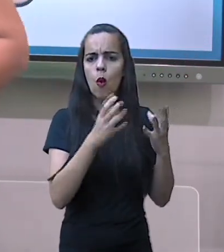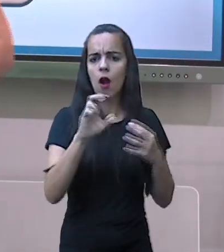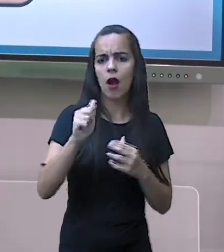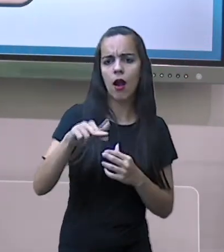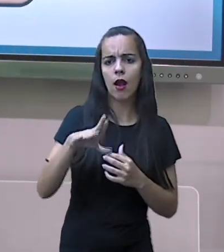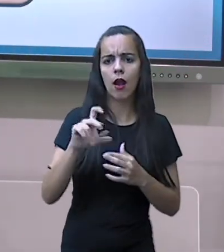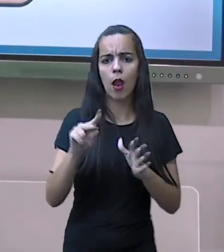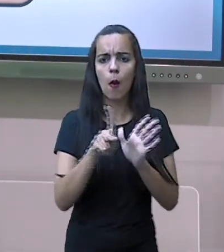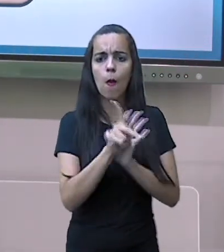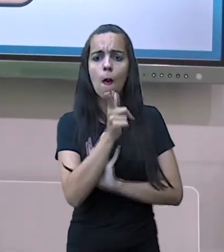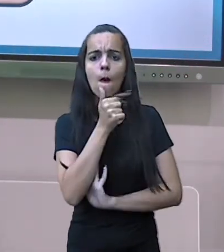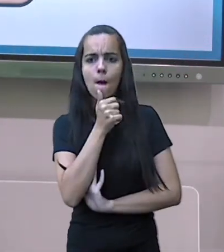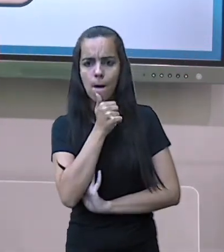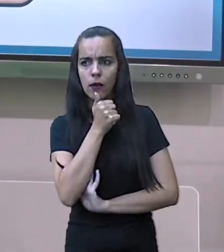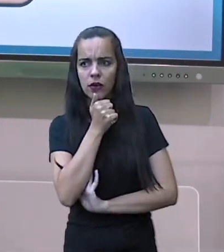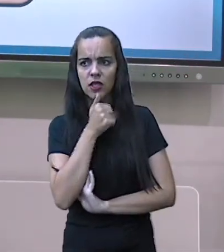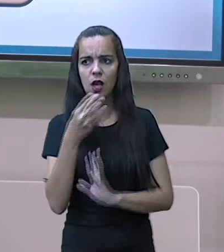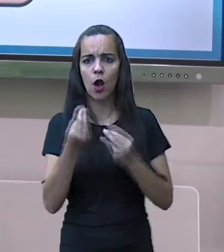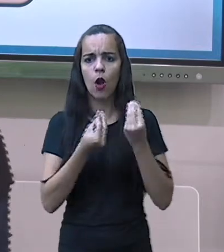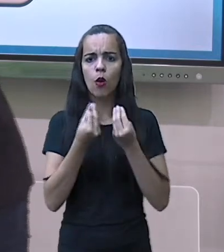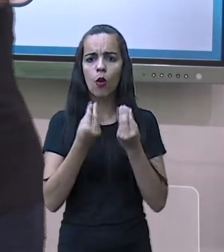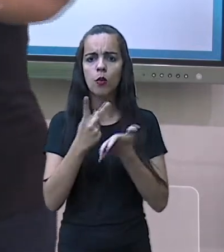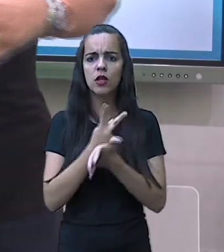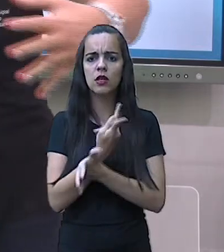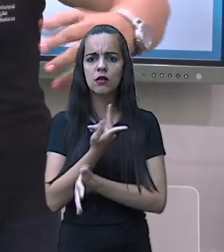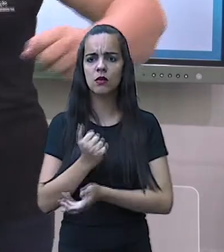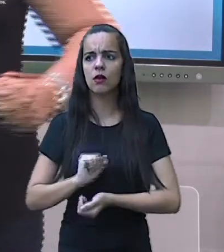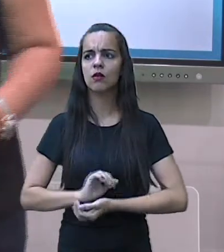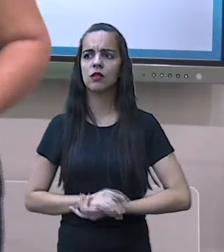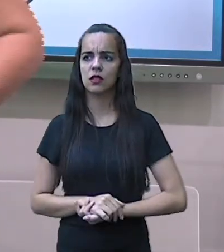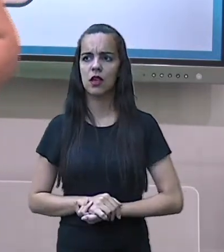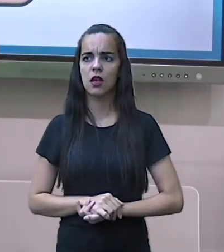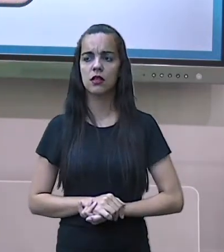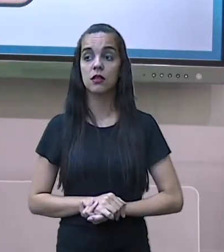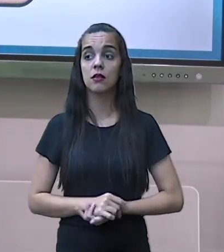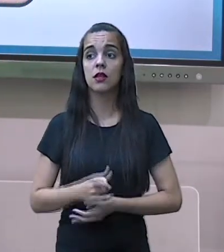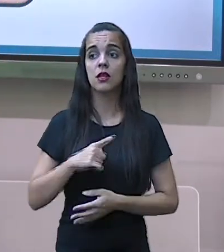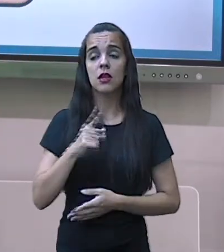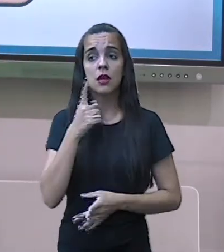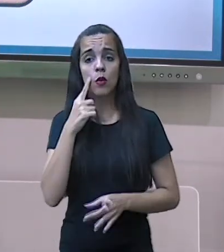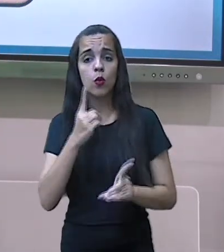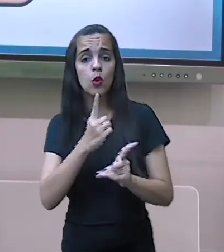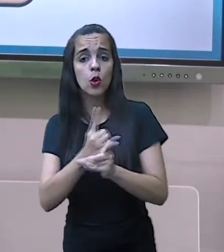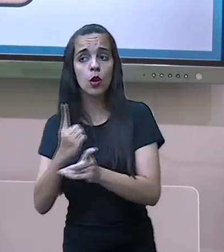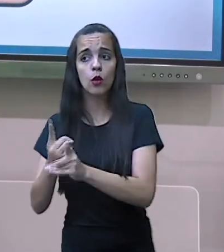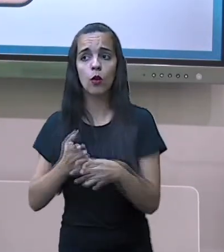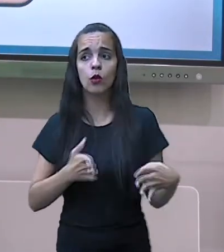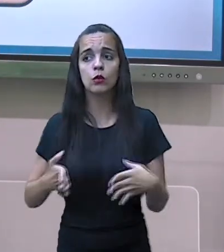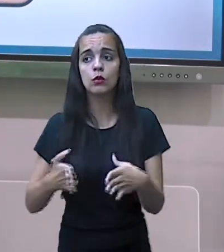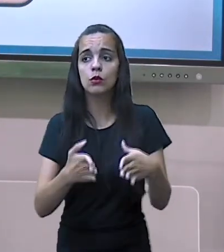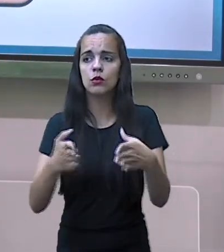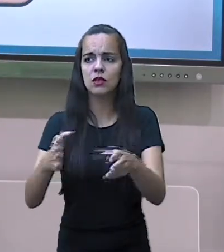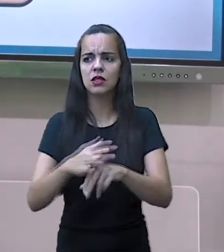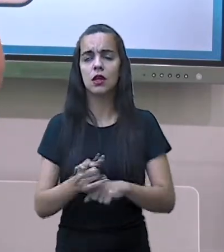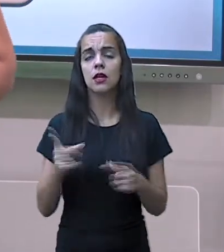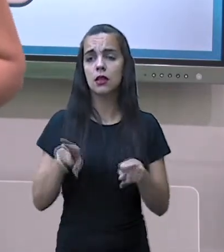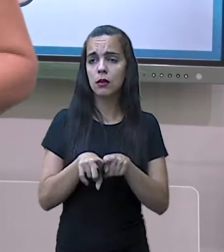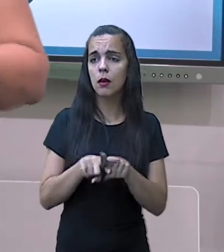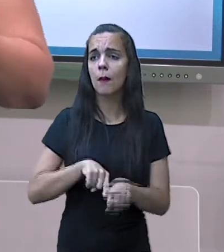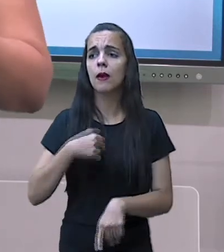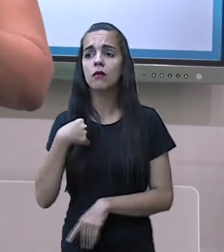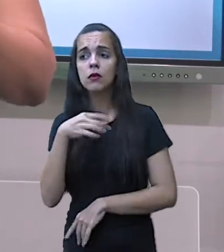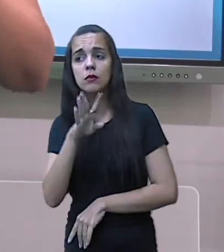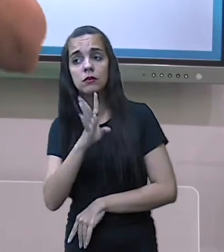onde descem as águas do rio, por onde passam as águas do rio. E também nós vamos